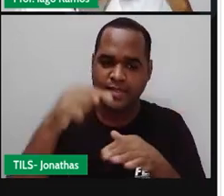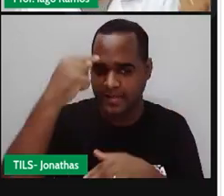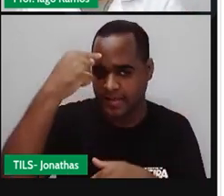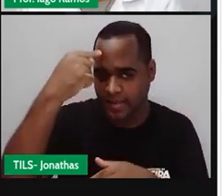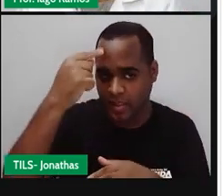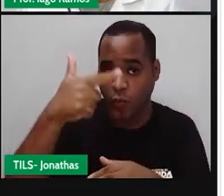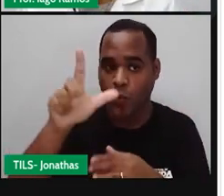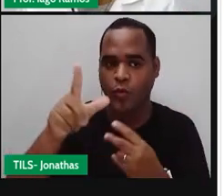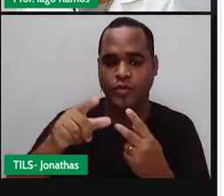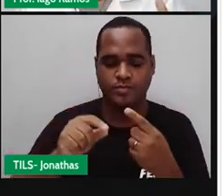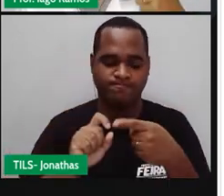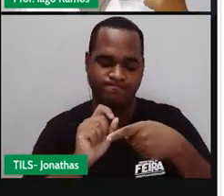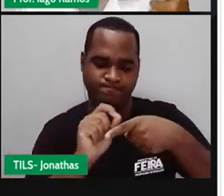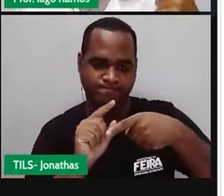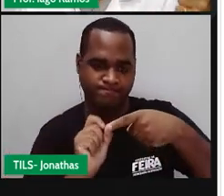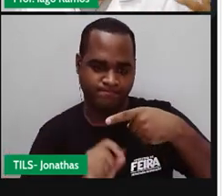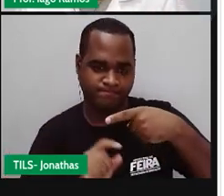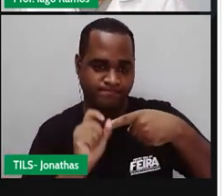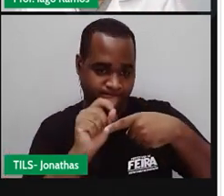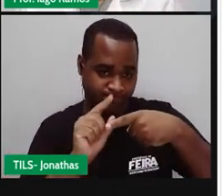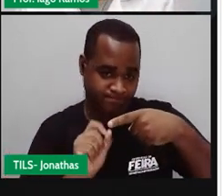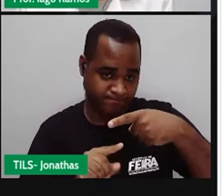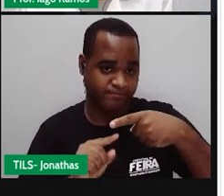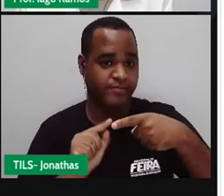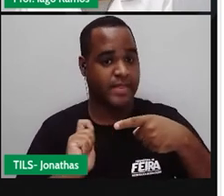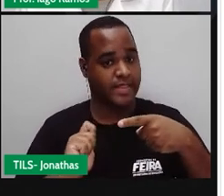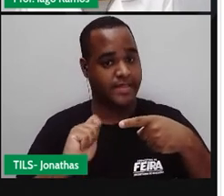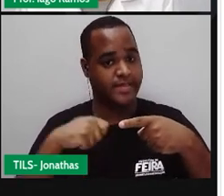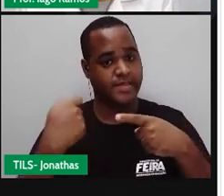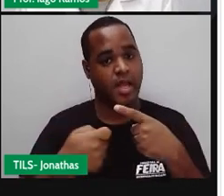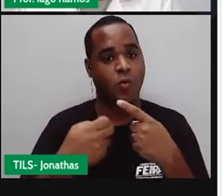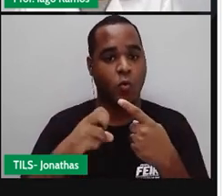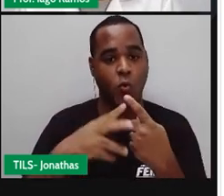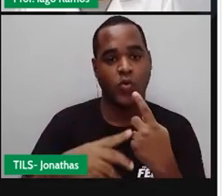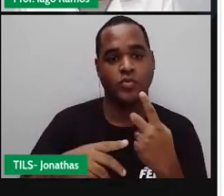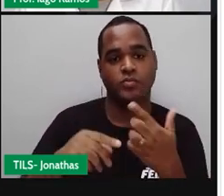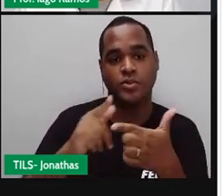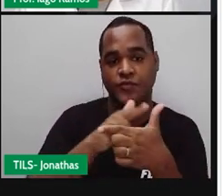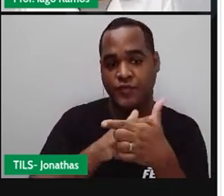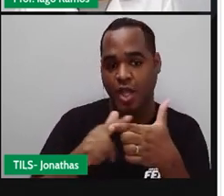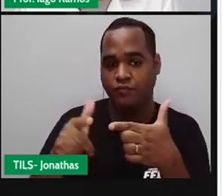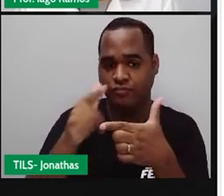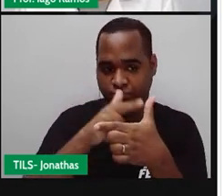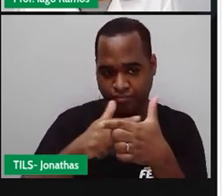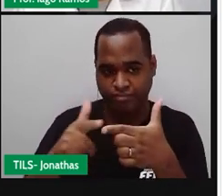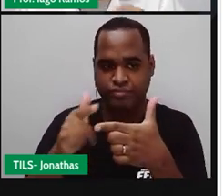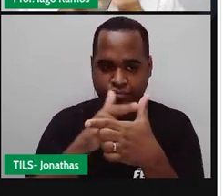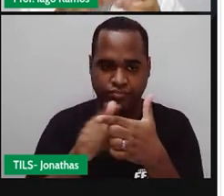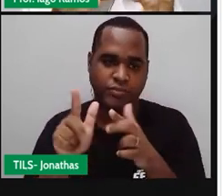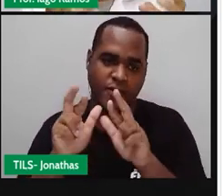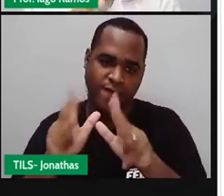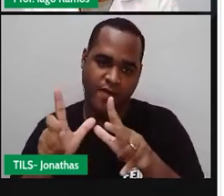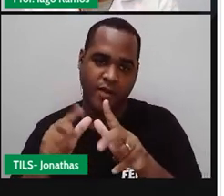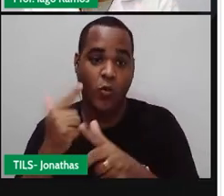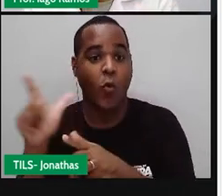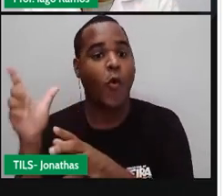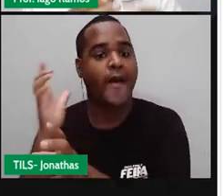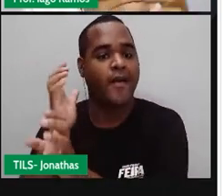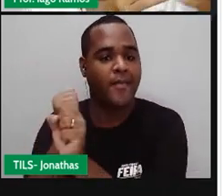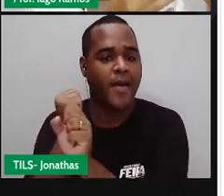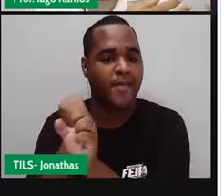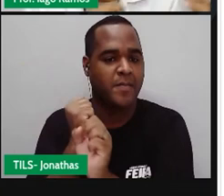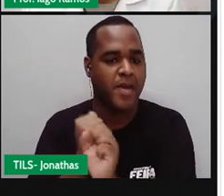for divisão é outra possibilidade de usar a fração e quando a ideia for relacionar Total